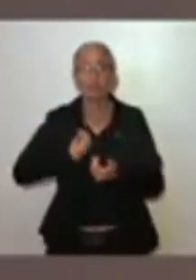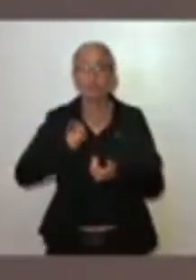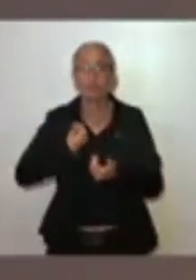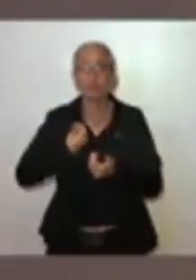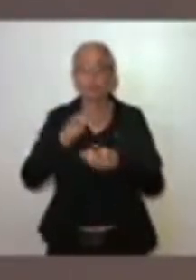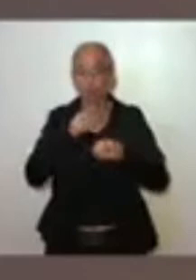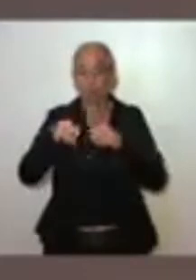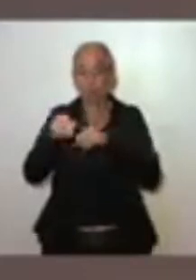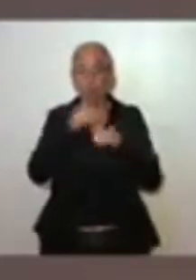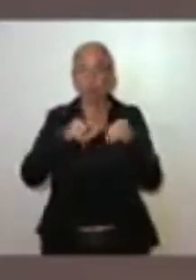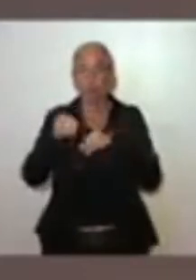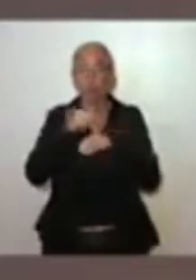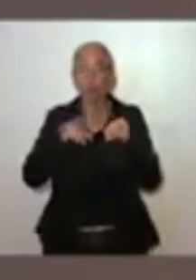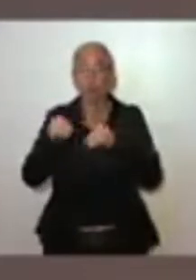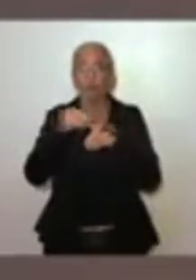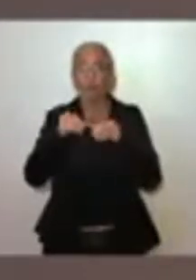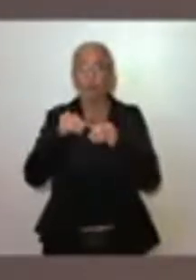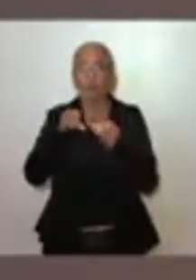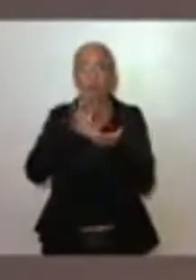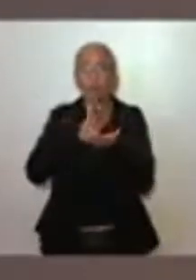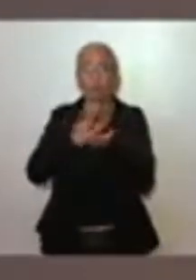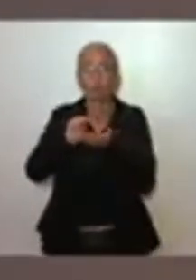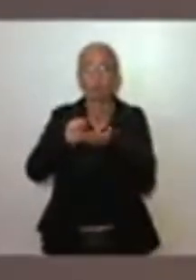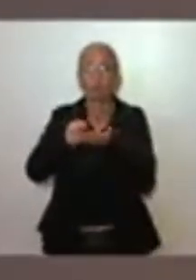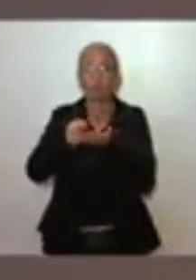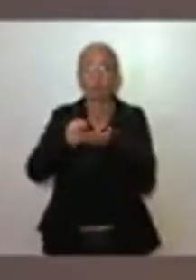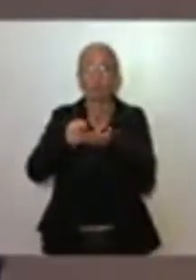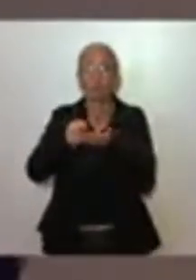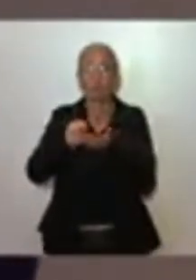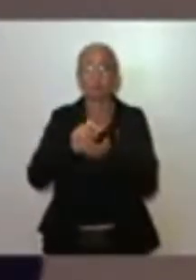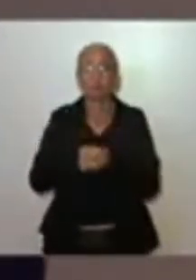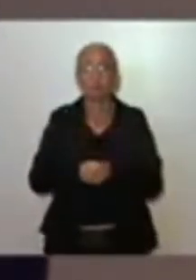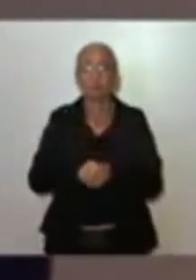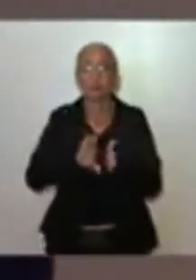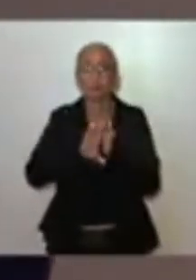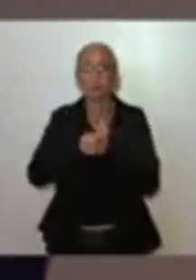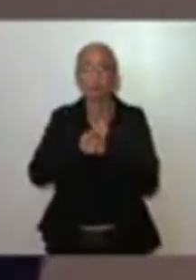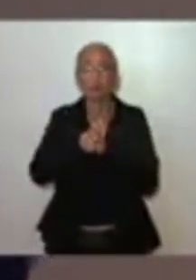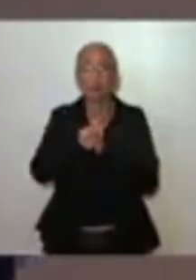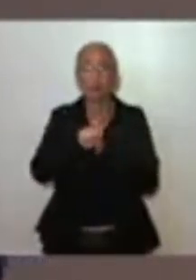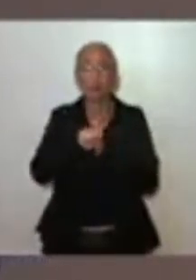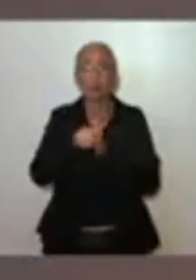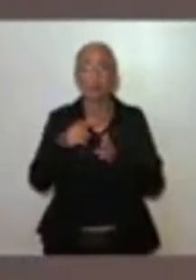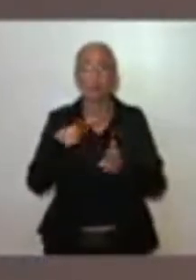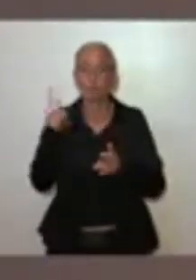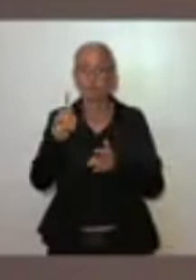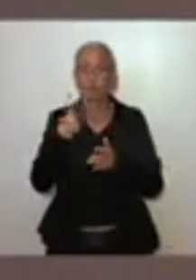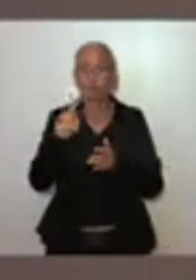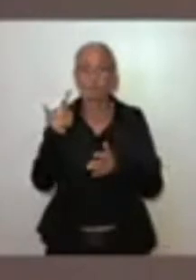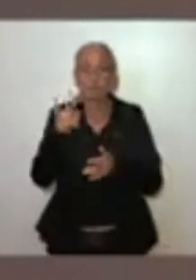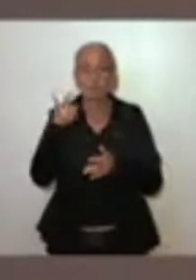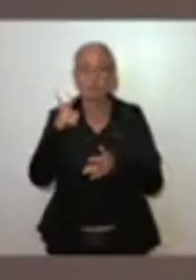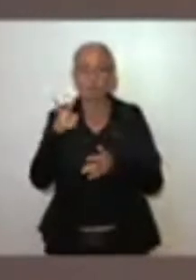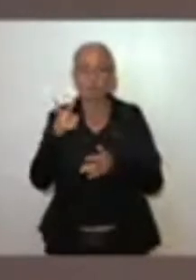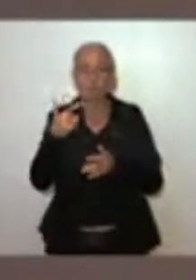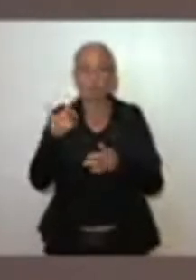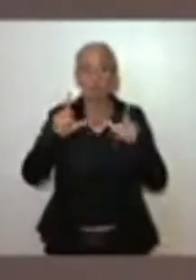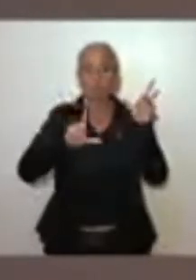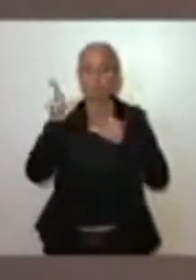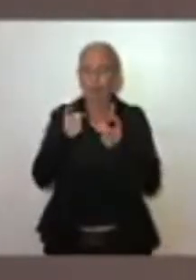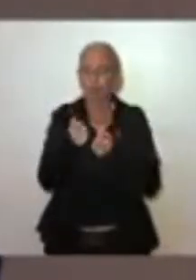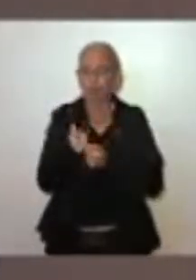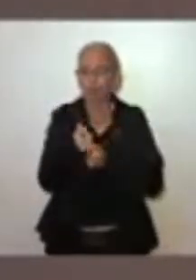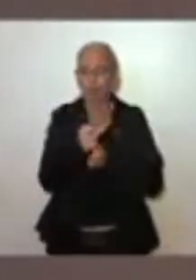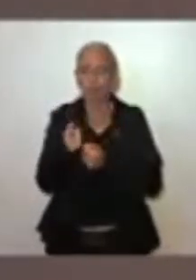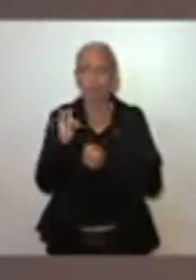terra sem se poder dar um Google aliás eu dinheiro pelo menos nós somos do tempo que não tinha nem controle remoto da televisão